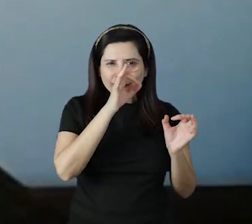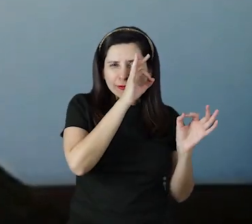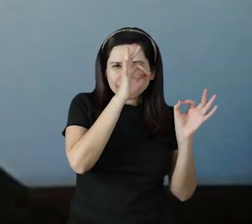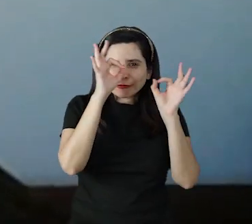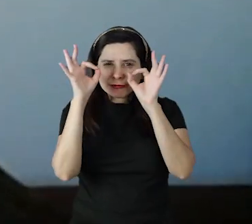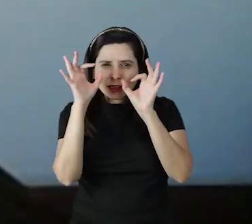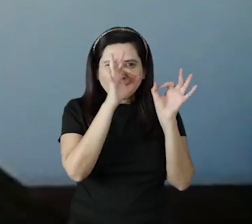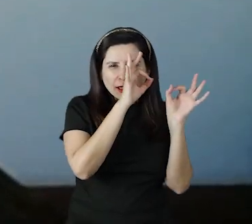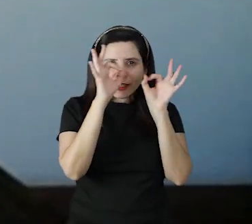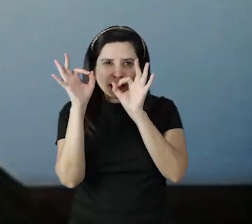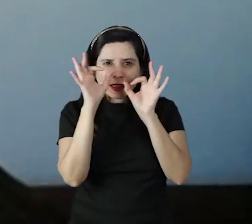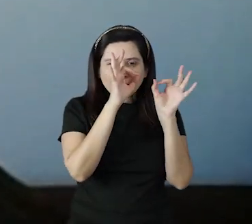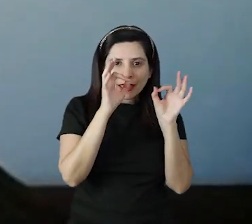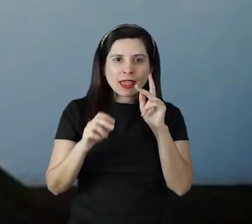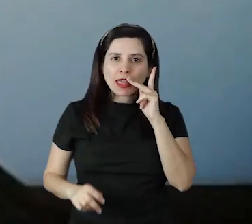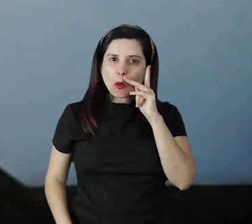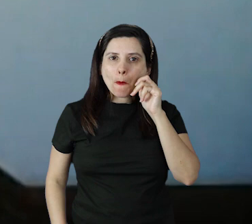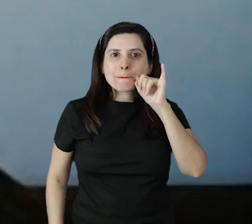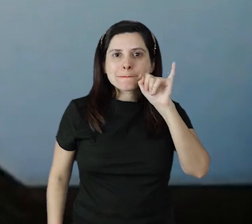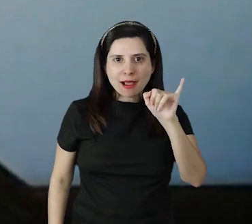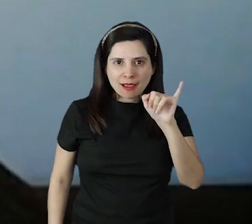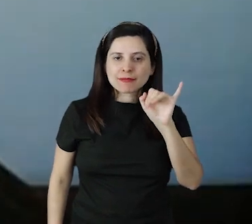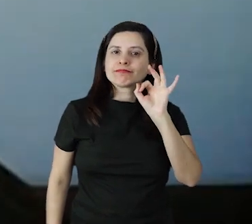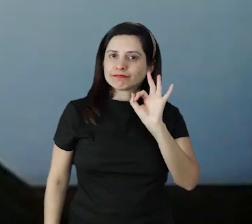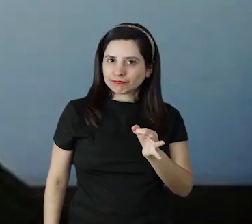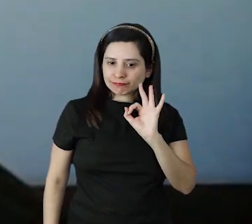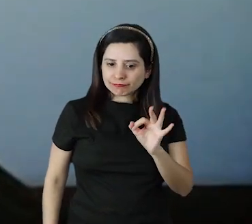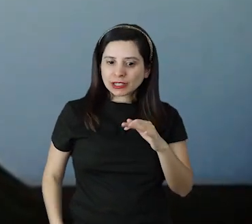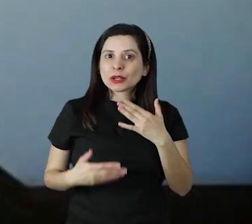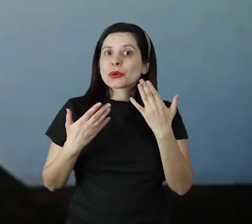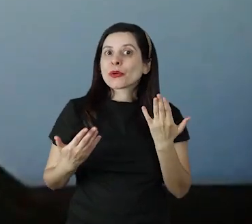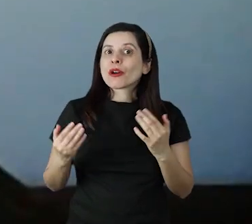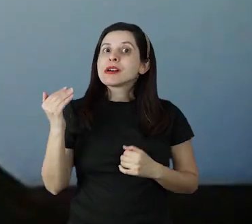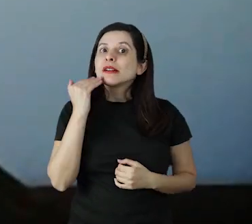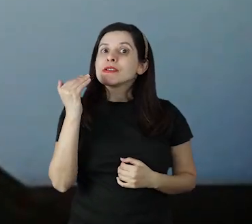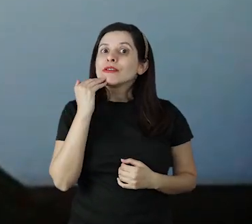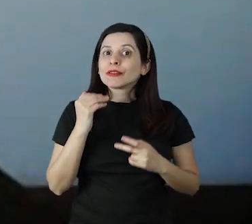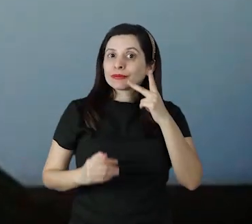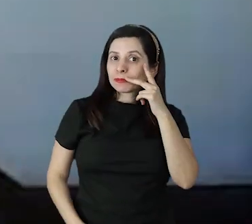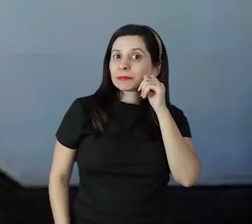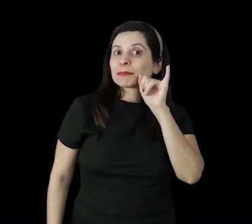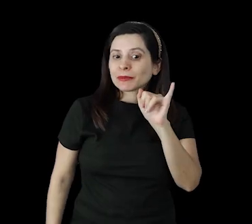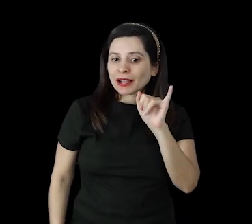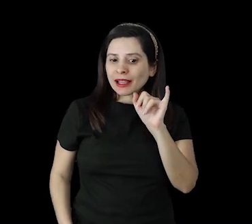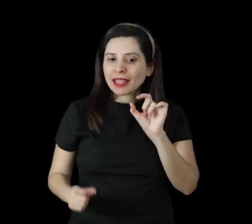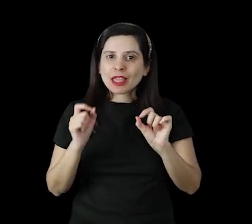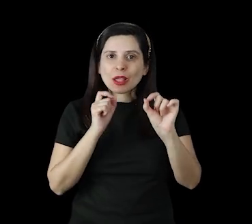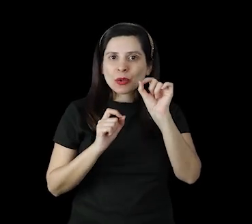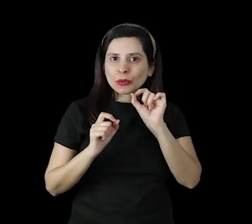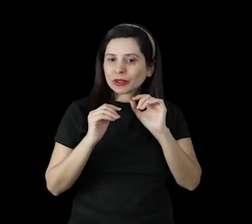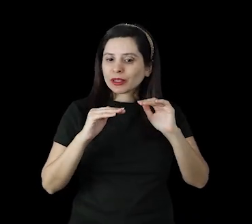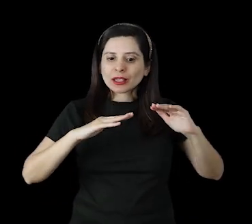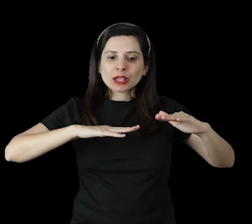seguir o arco, é o pai, realmente. E qual que é a falha dele? A falha dele é